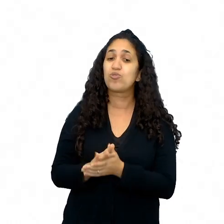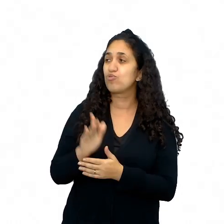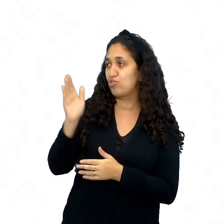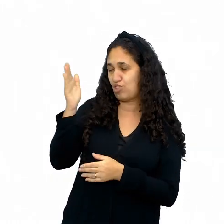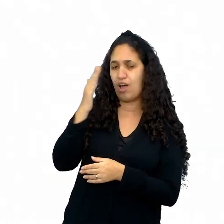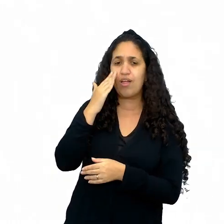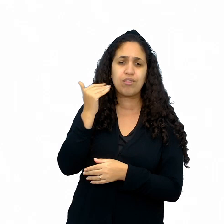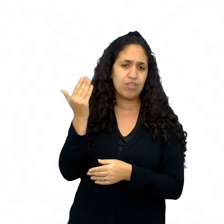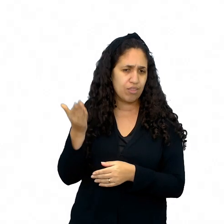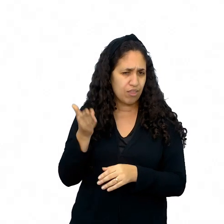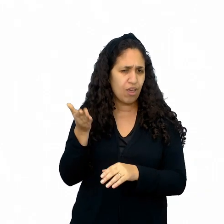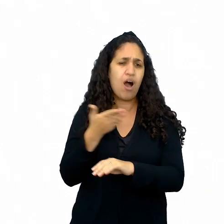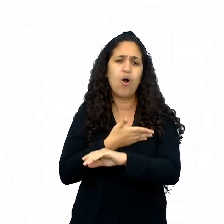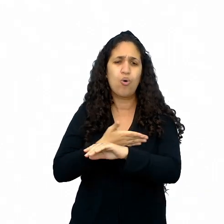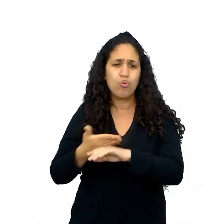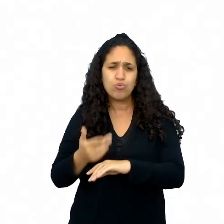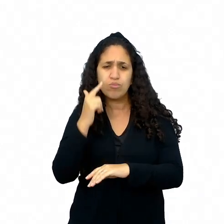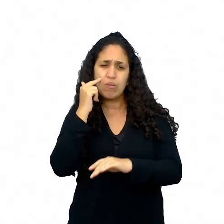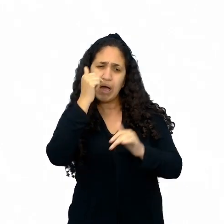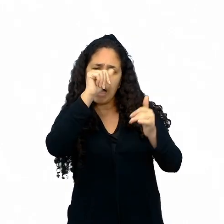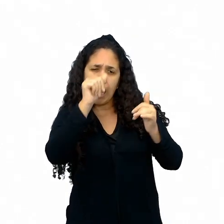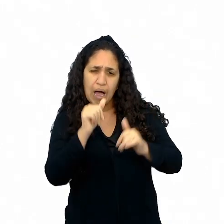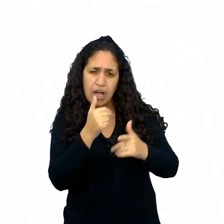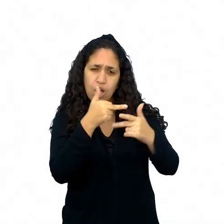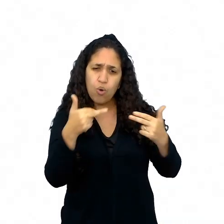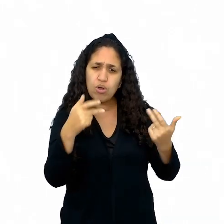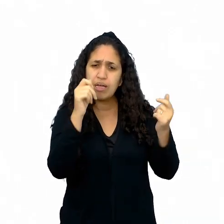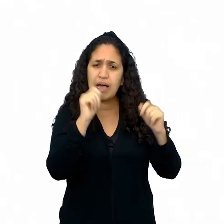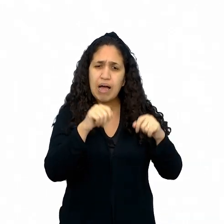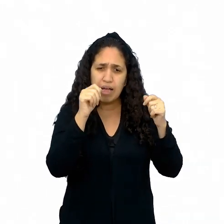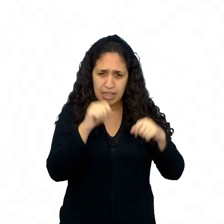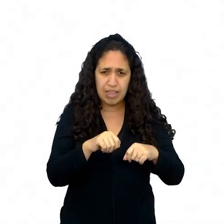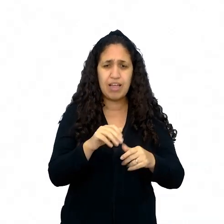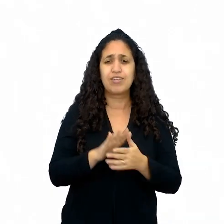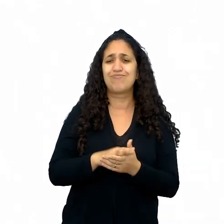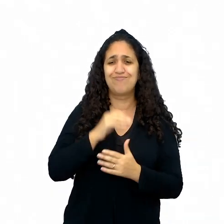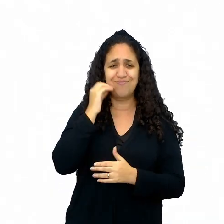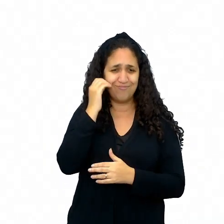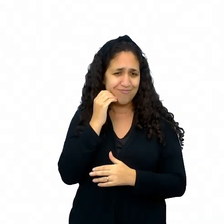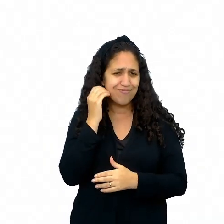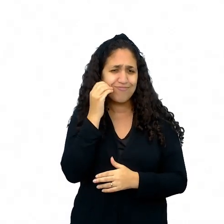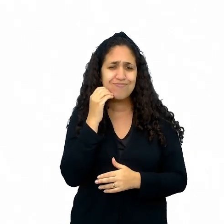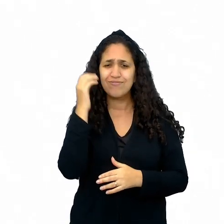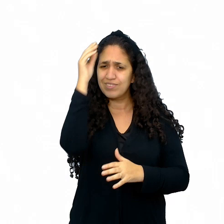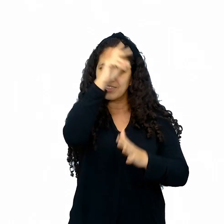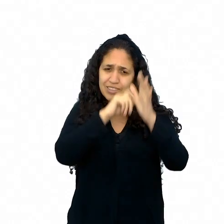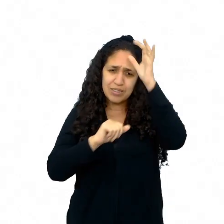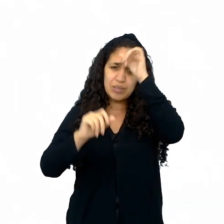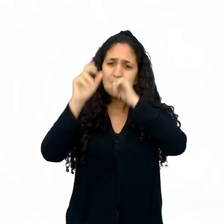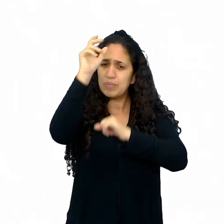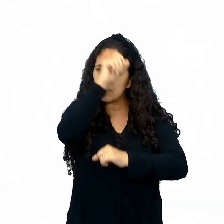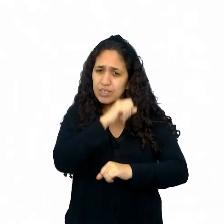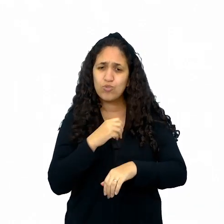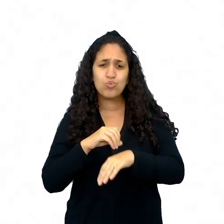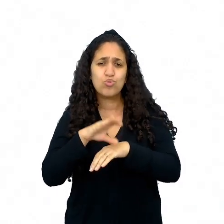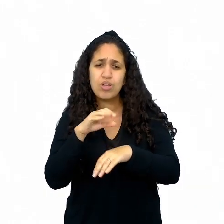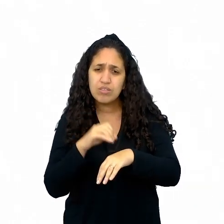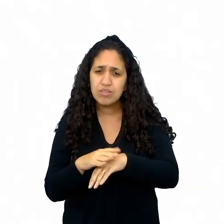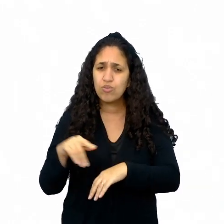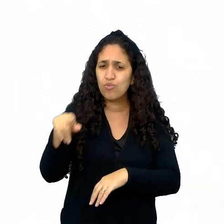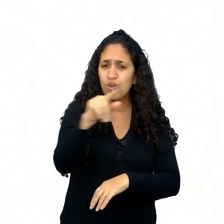de costume, nós analisaremos algumas possibilidades de experiências de aprendizagem, sugestões que vocês